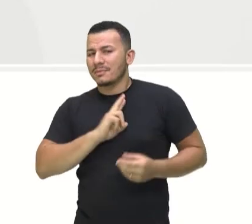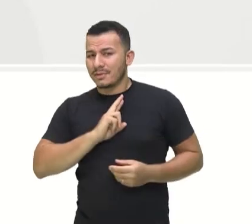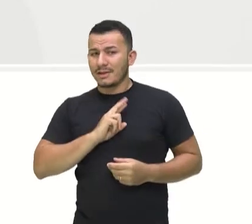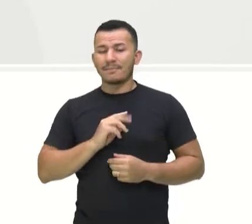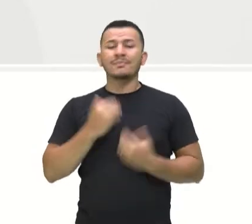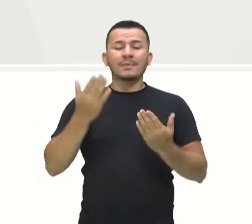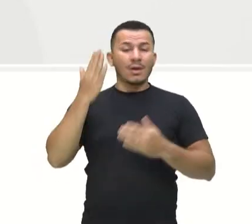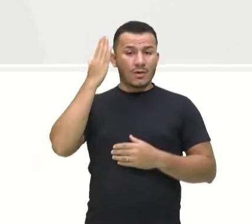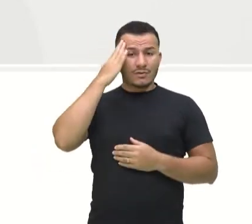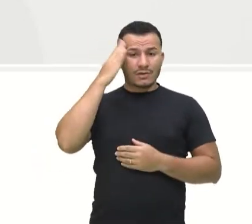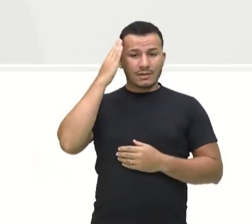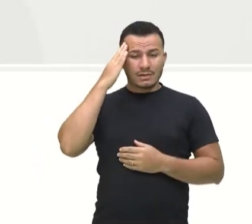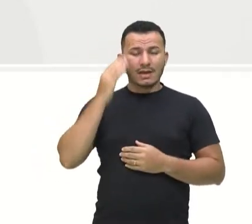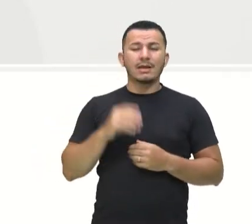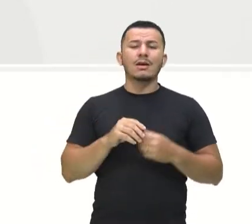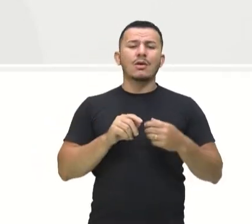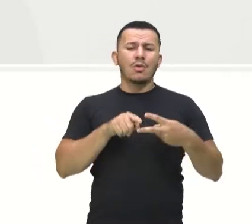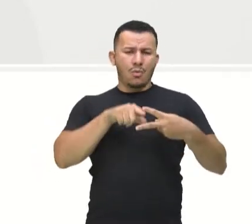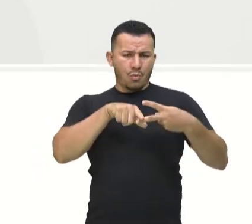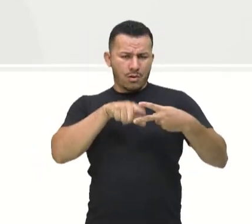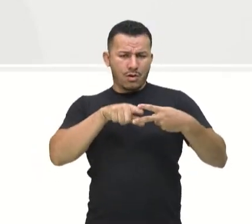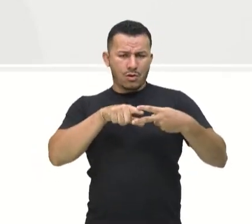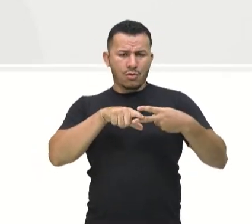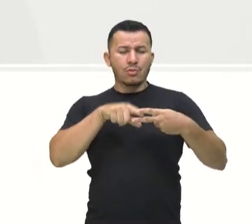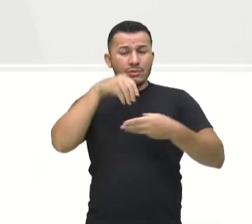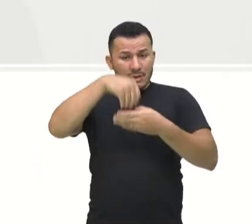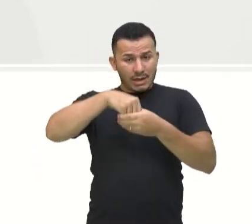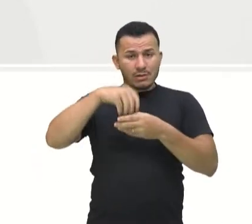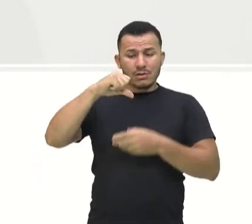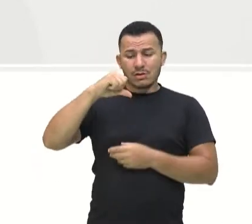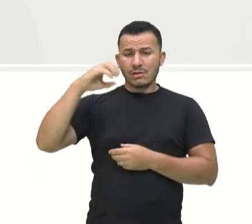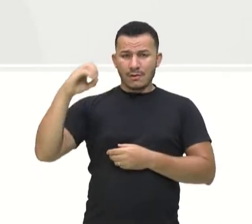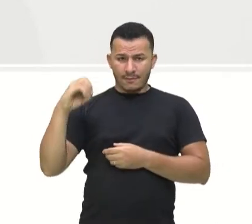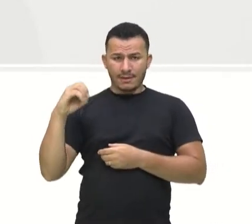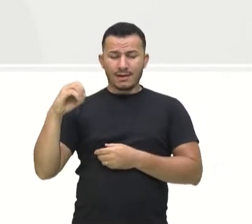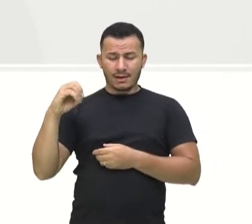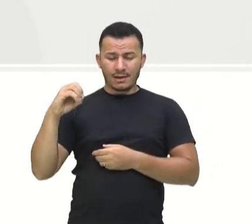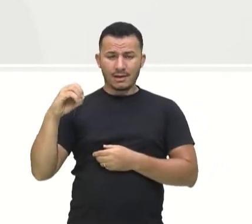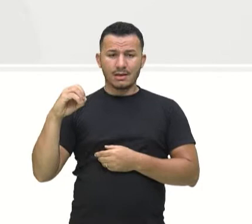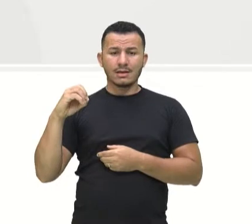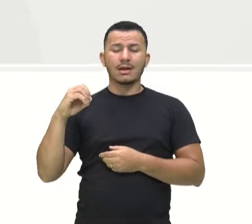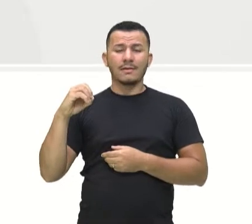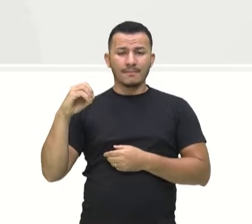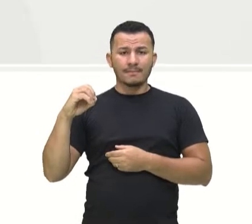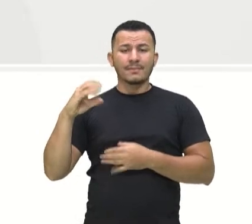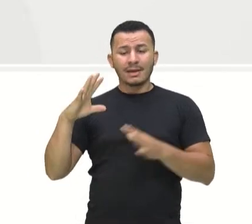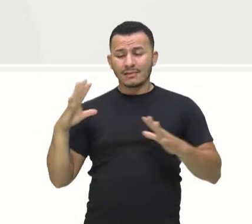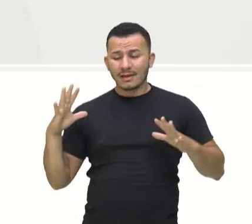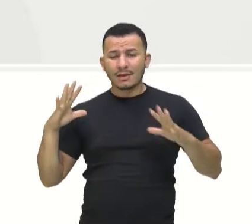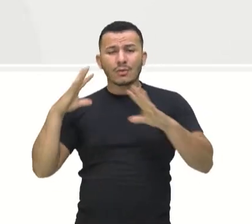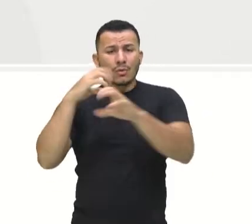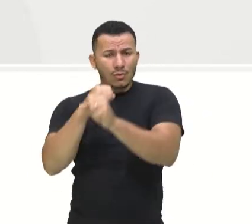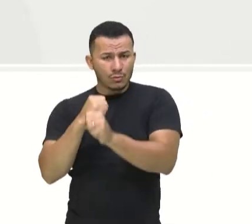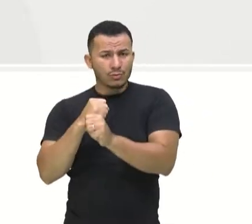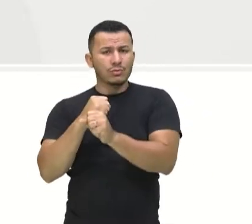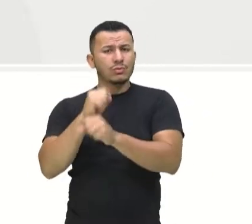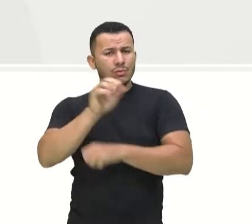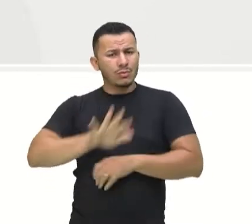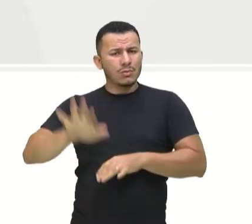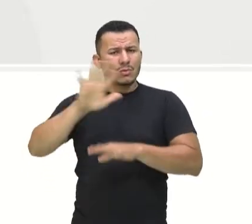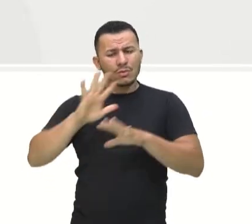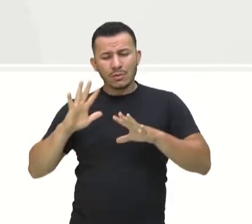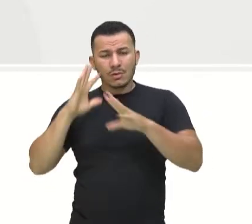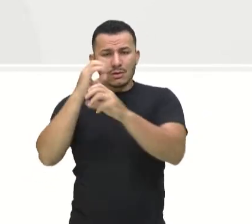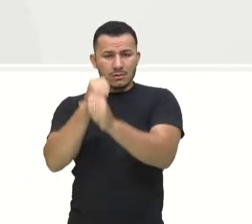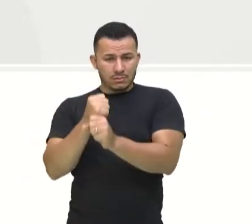eu já sei que um ângulo mede 90, se eu quiser saber o total da soma dos ângulos externos, né,